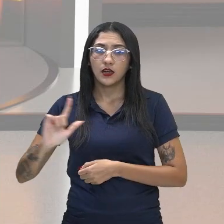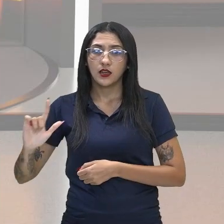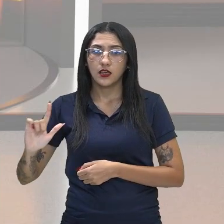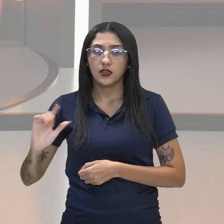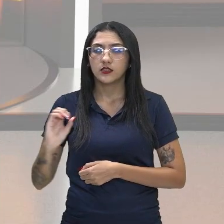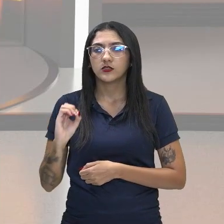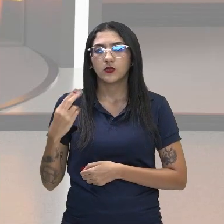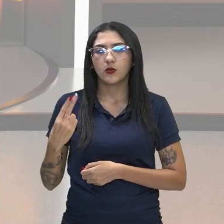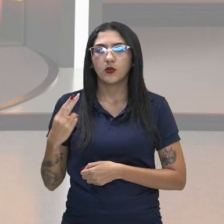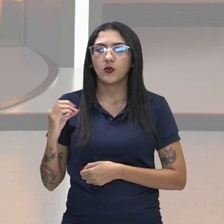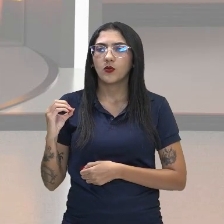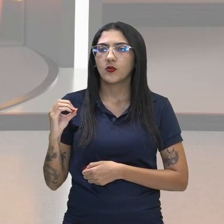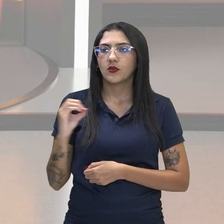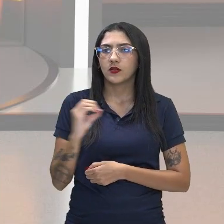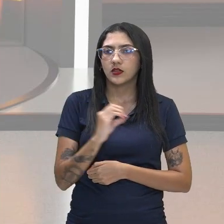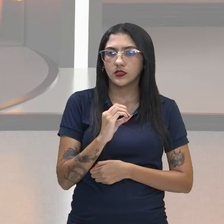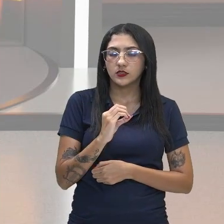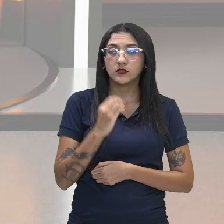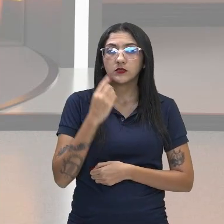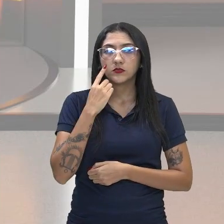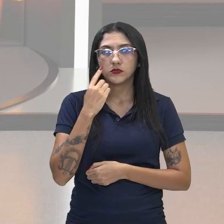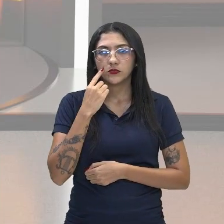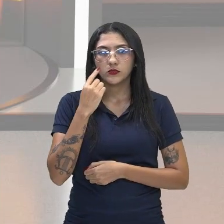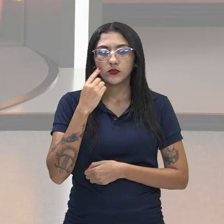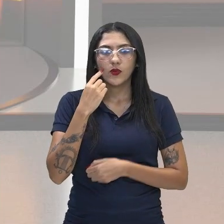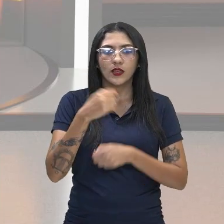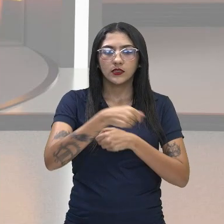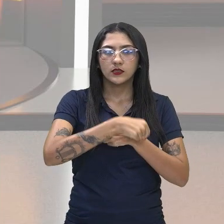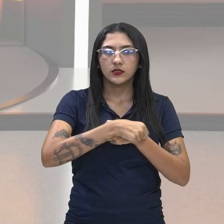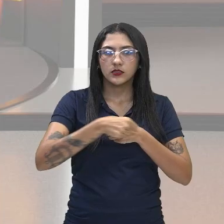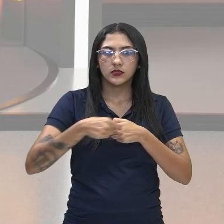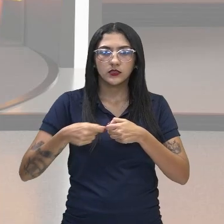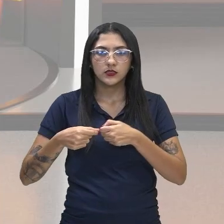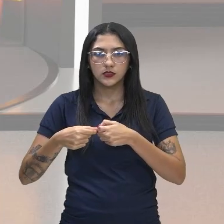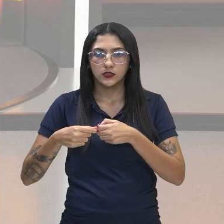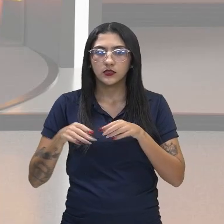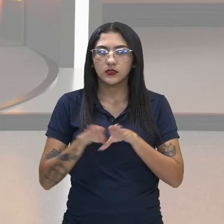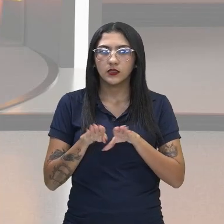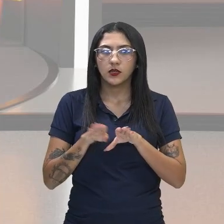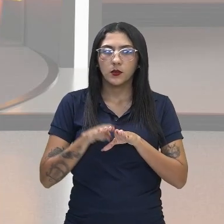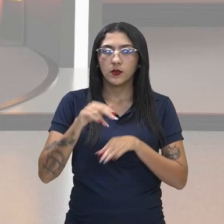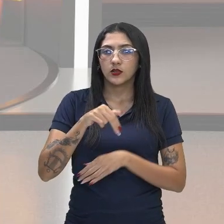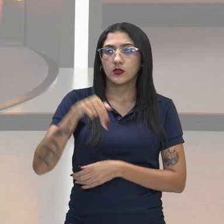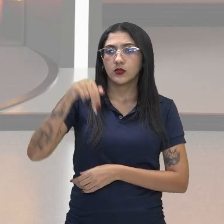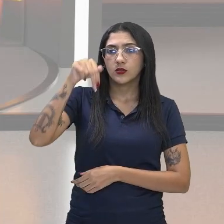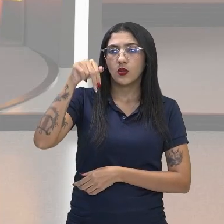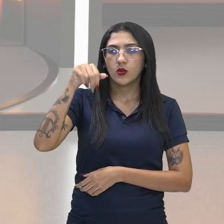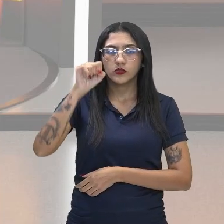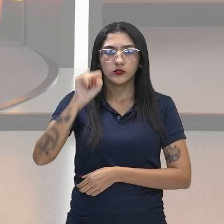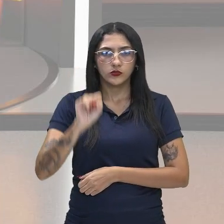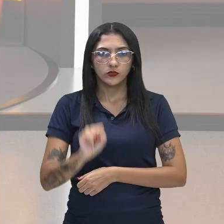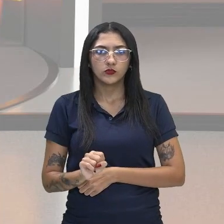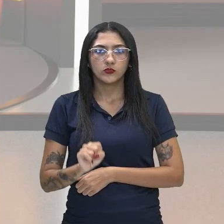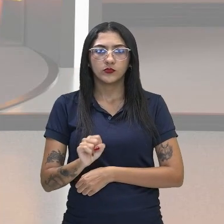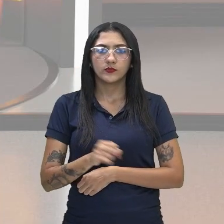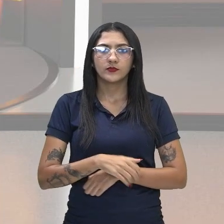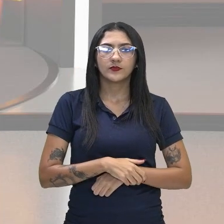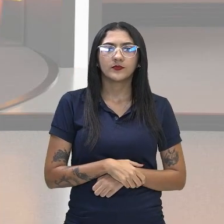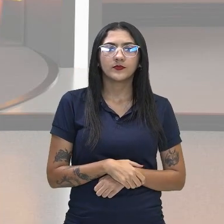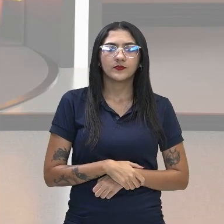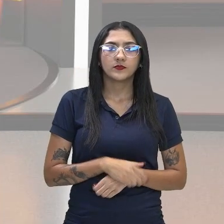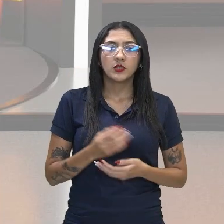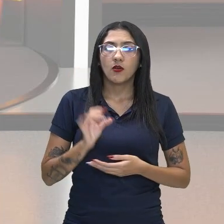oeste. Quando eu falo da linha do Equador, eu estou me referindo ali ao norte ou ao sul, tá bom? Então, aí,